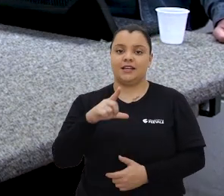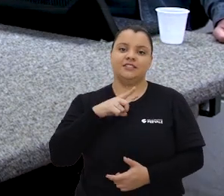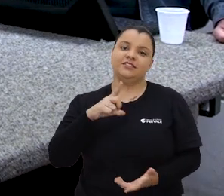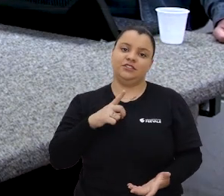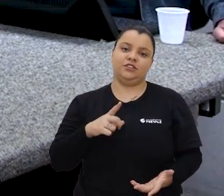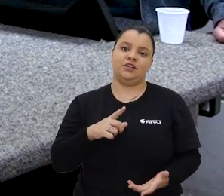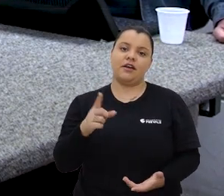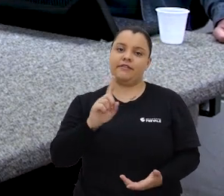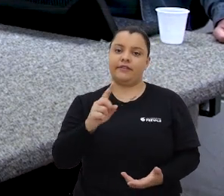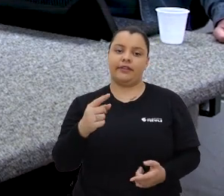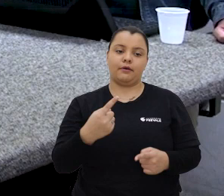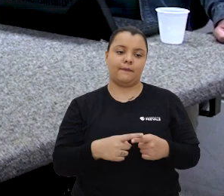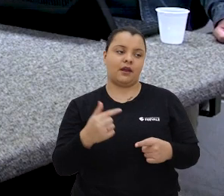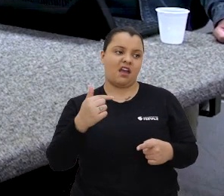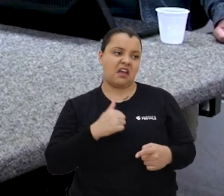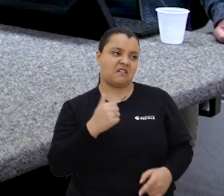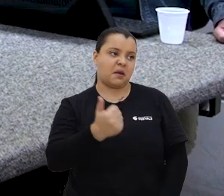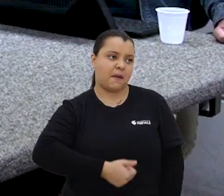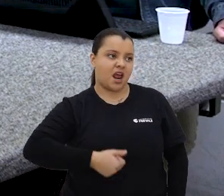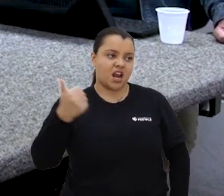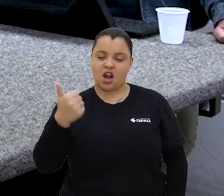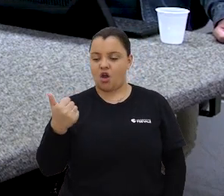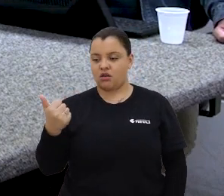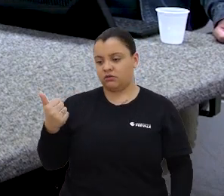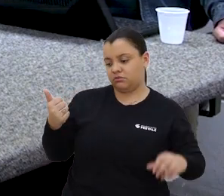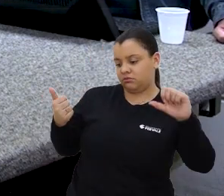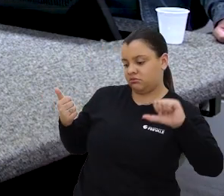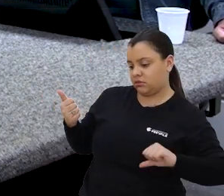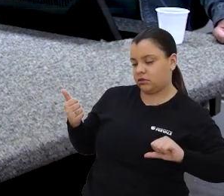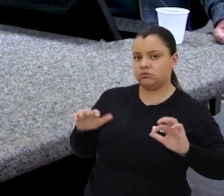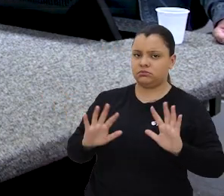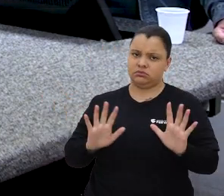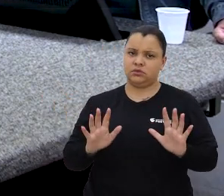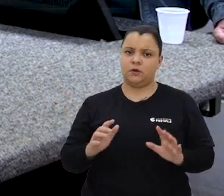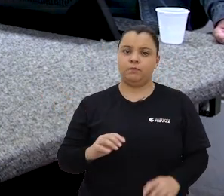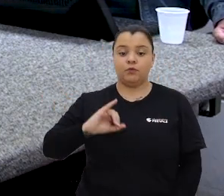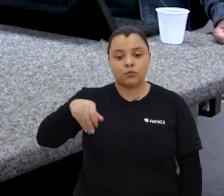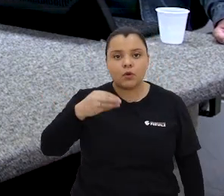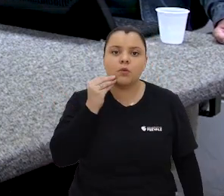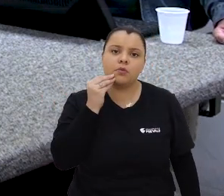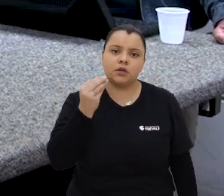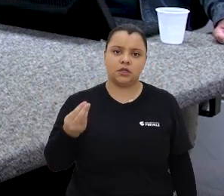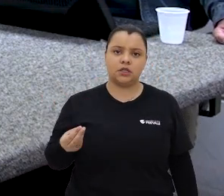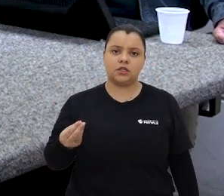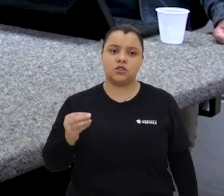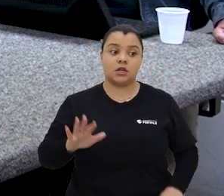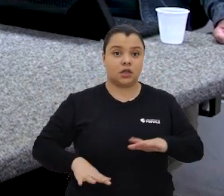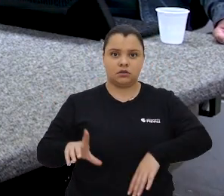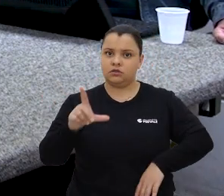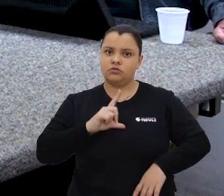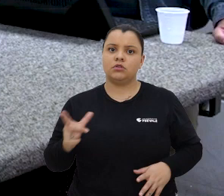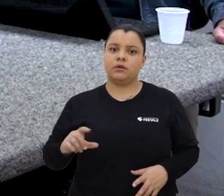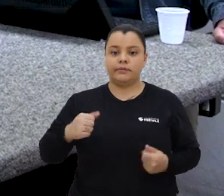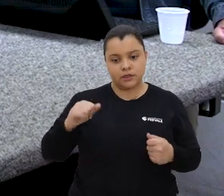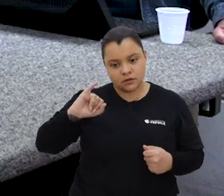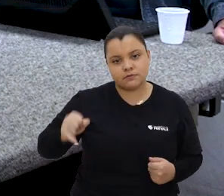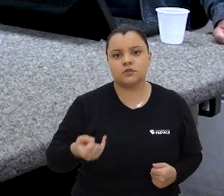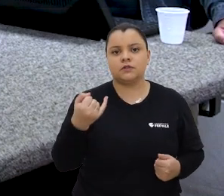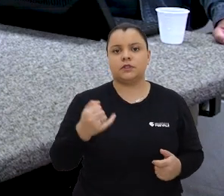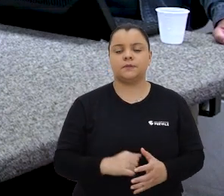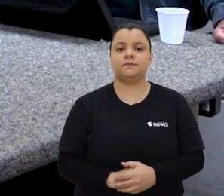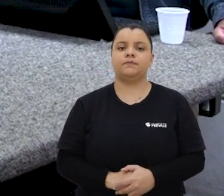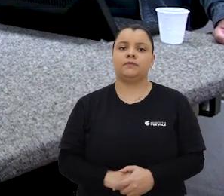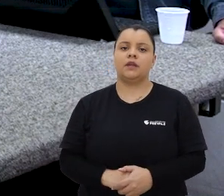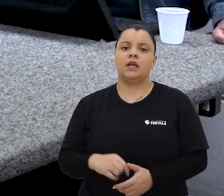tive. Não foi porque eu era melhor ou pior do que alguém, mas foi uma oportunidade, que é o que hoje a gente briga tanto, principalmente nas questões das